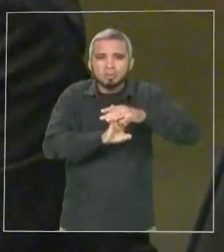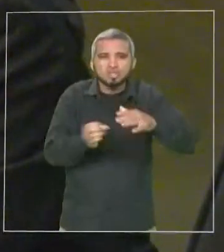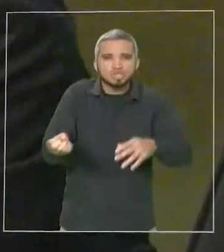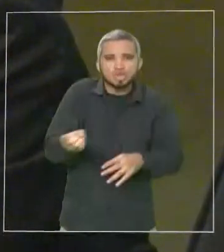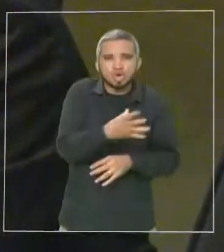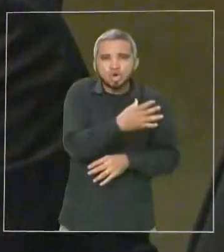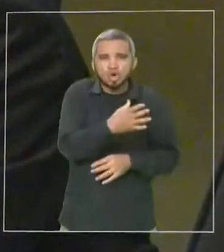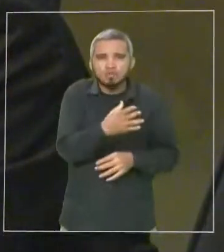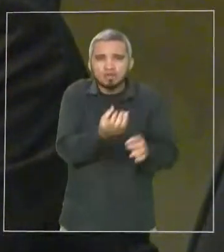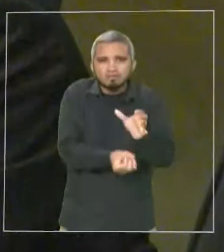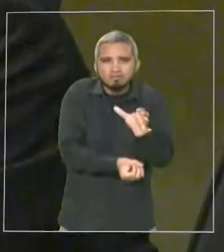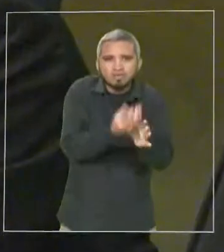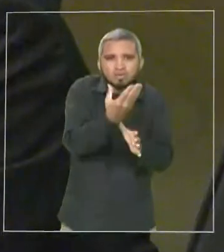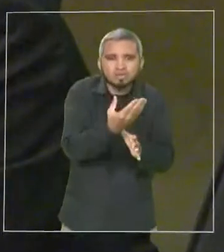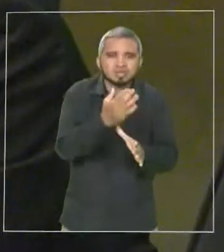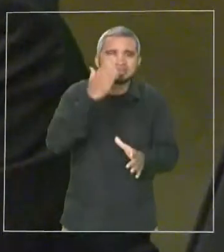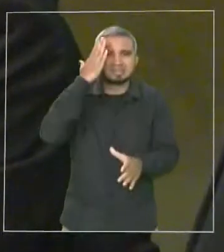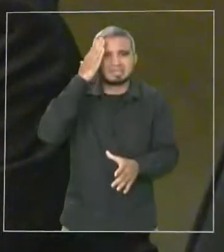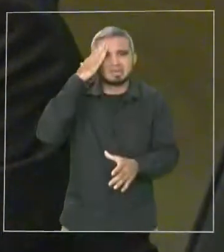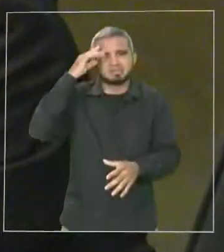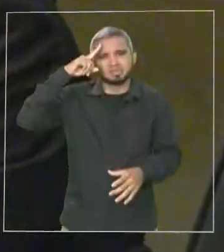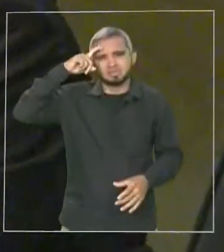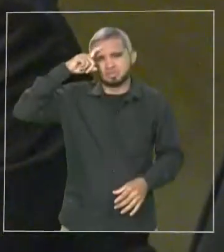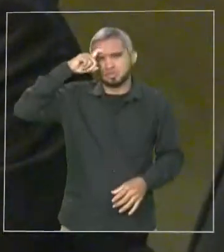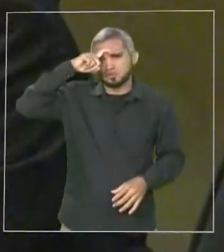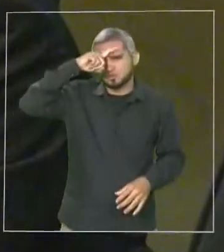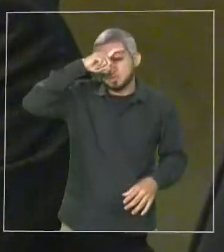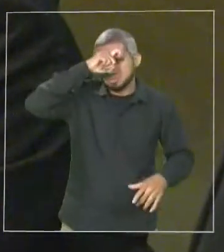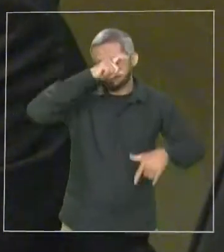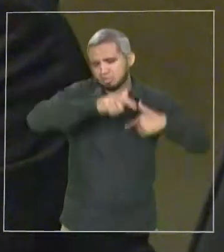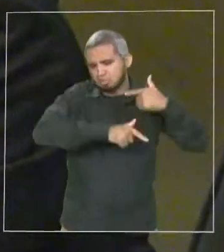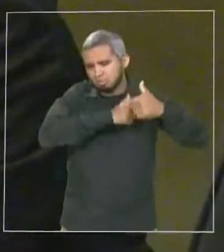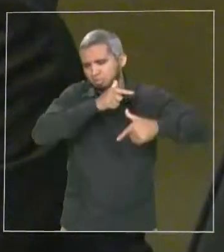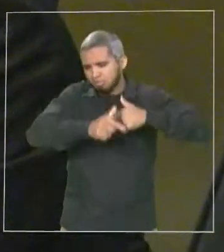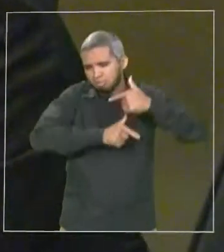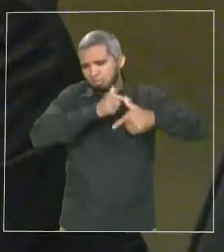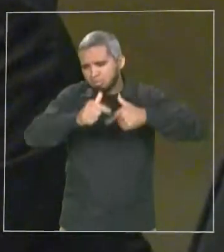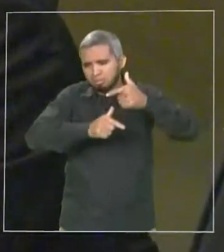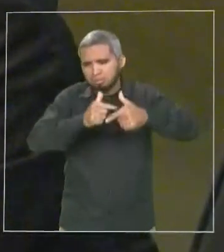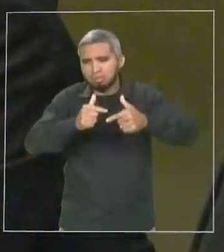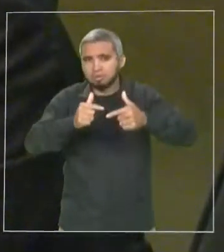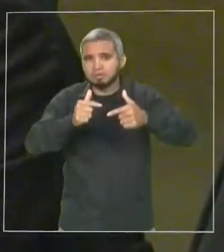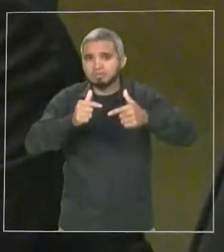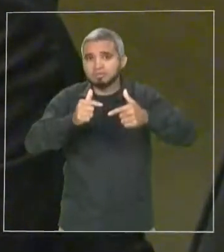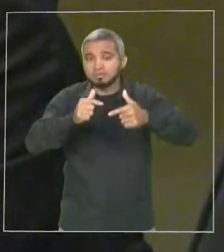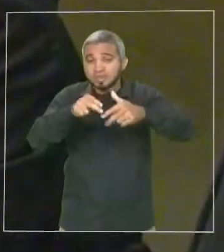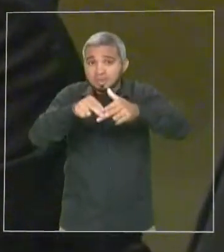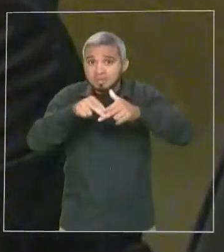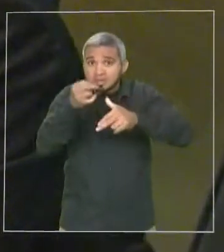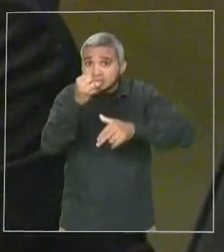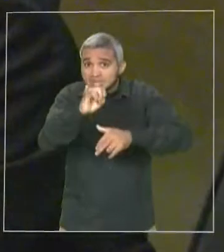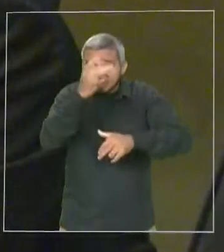tem uma empresa com CNPJ limpo, é muito mais fácil, muito mais prático e